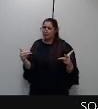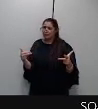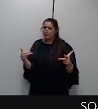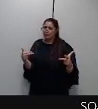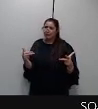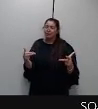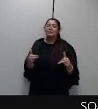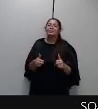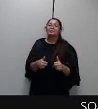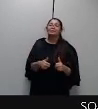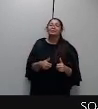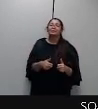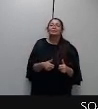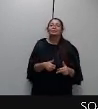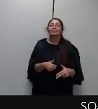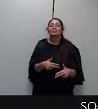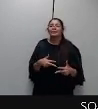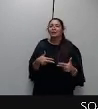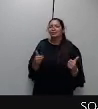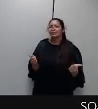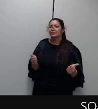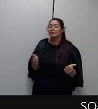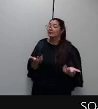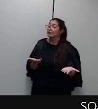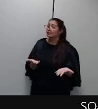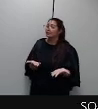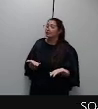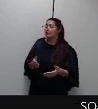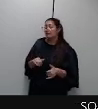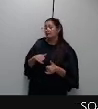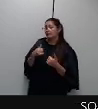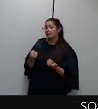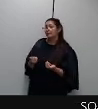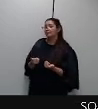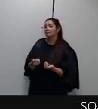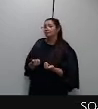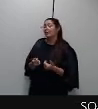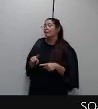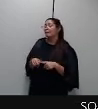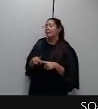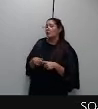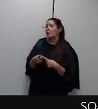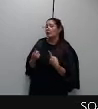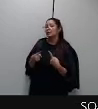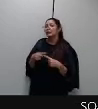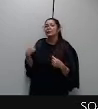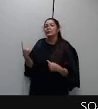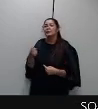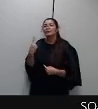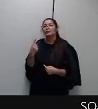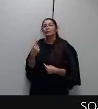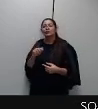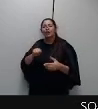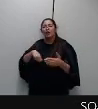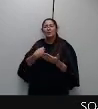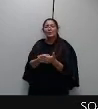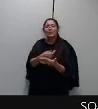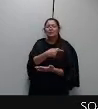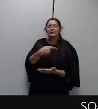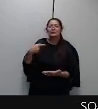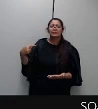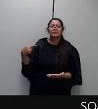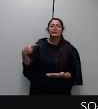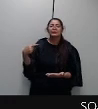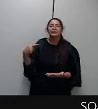também do 124 solidariedade enfim E daí Porque a gente geralmente aplicação acesso exclusivo a excelência no